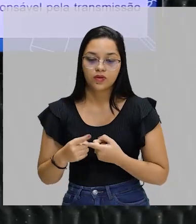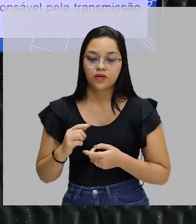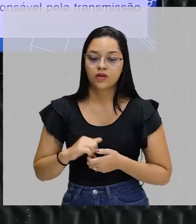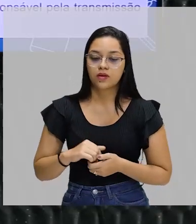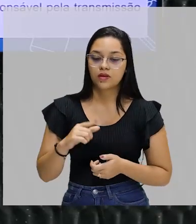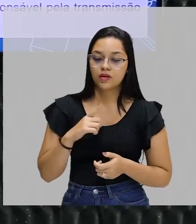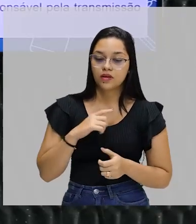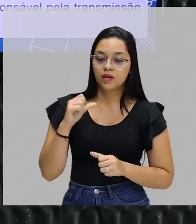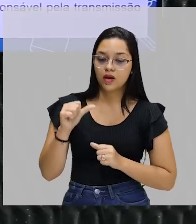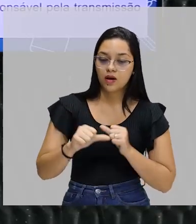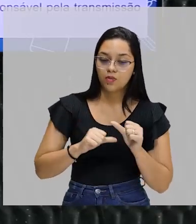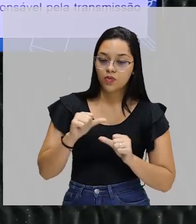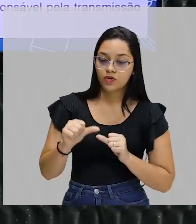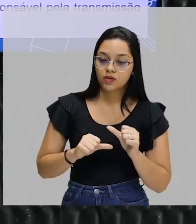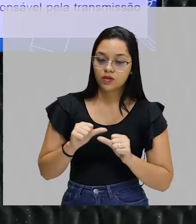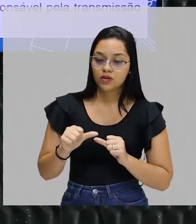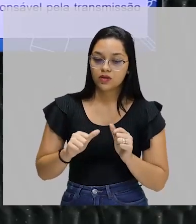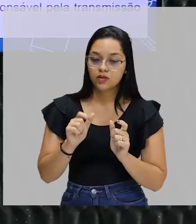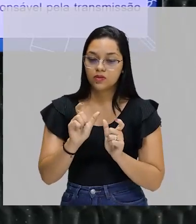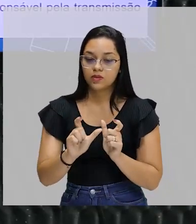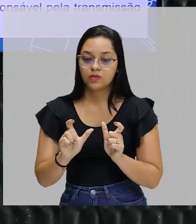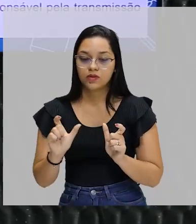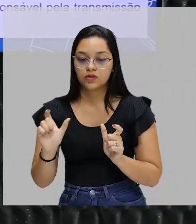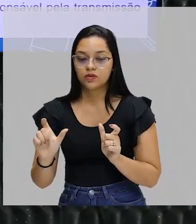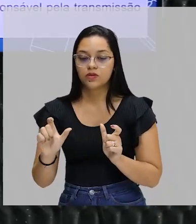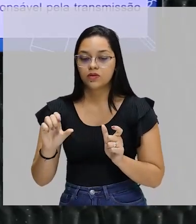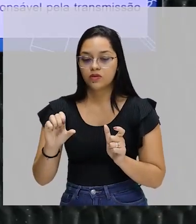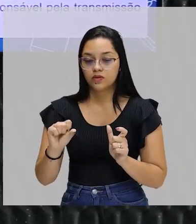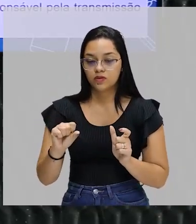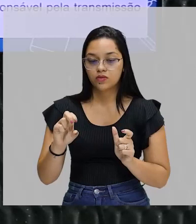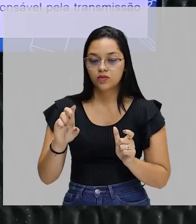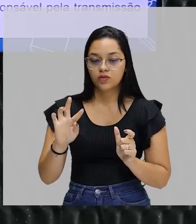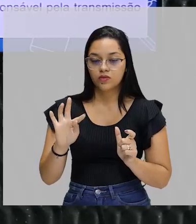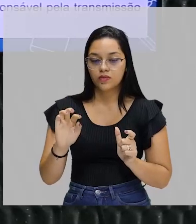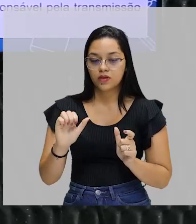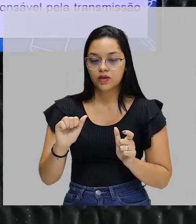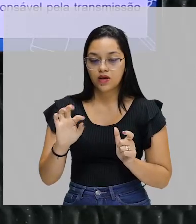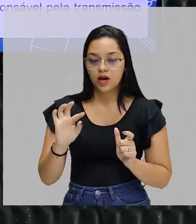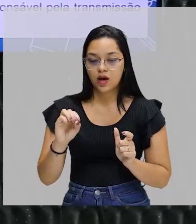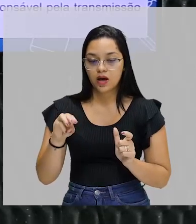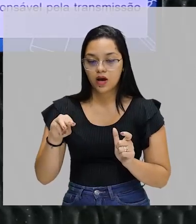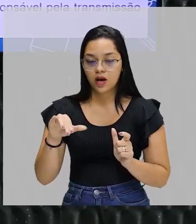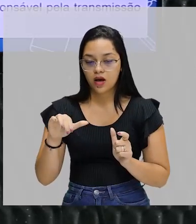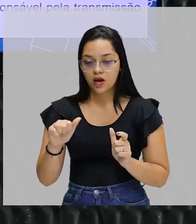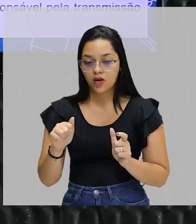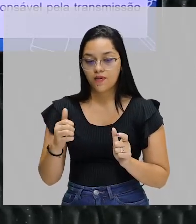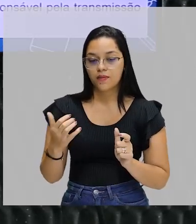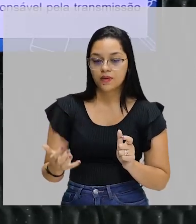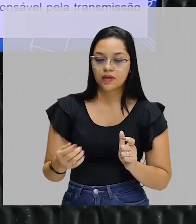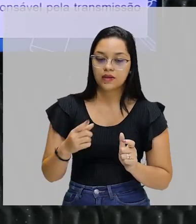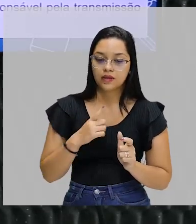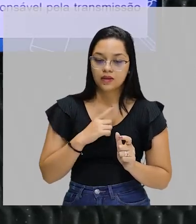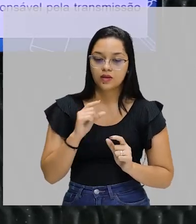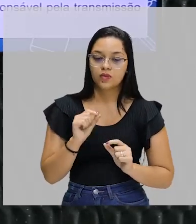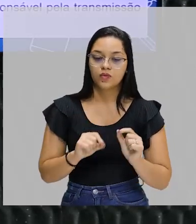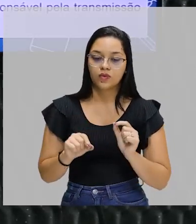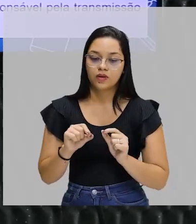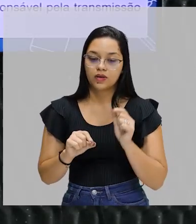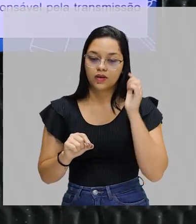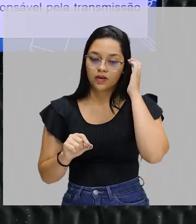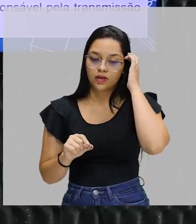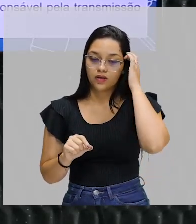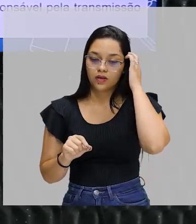tenho a mudança, né, de uma partícula subatômica, tá ok? E a partir dessa partícula subatômica acaba